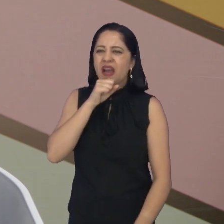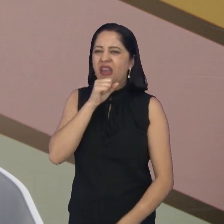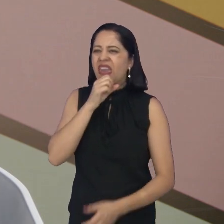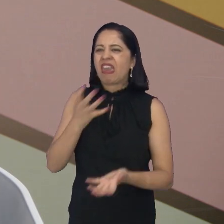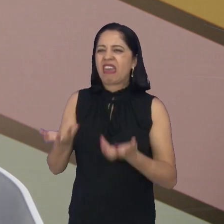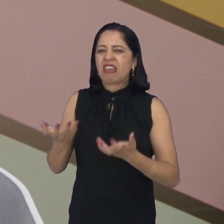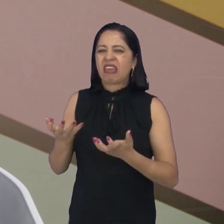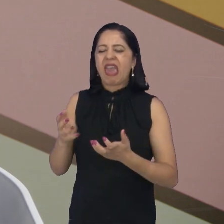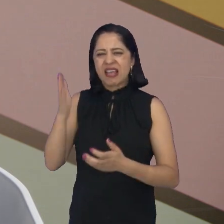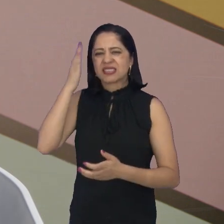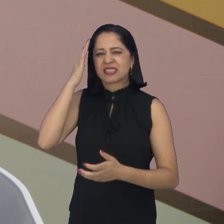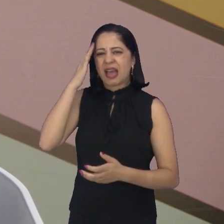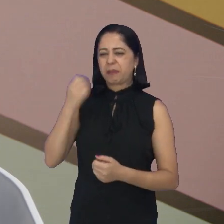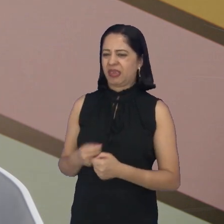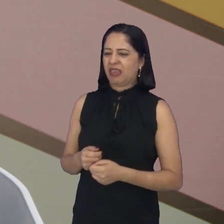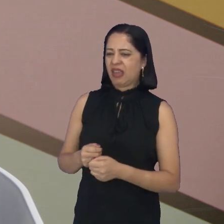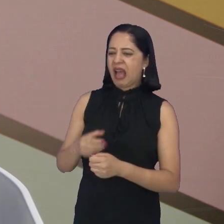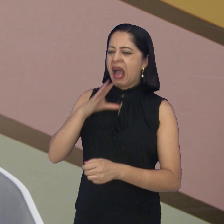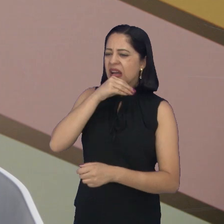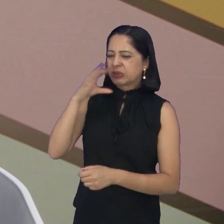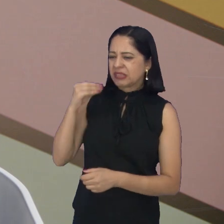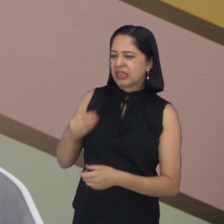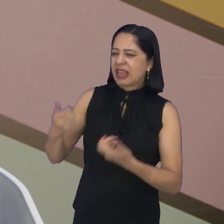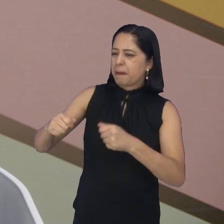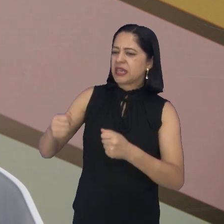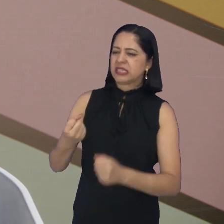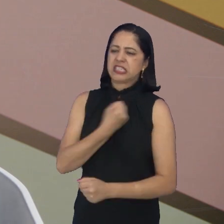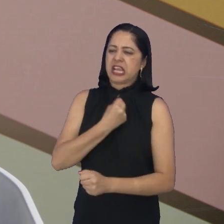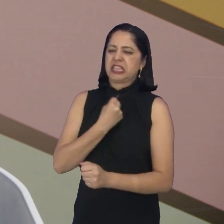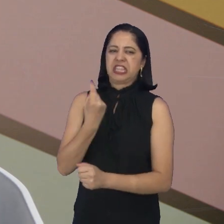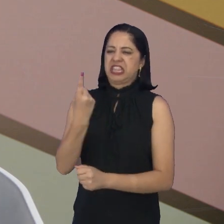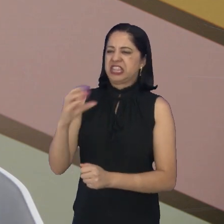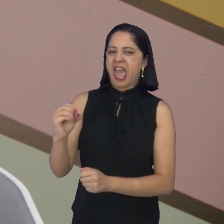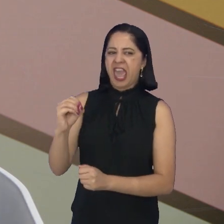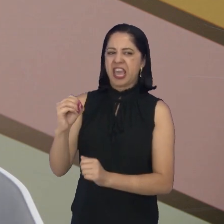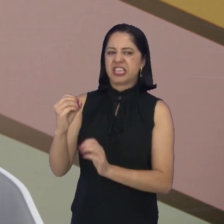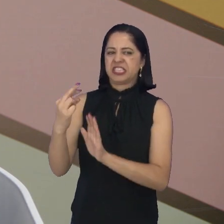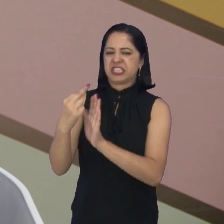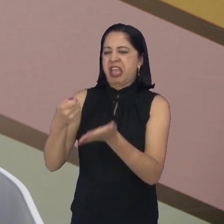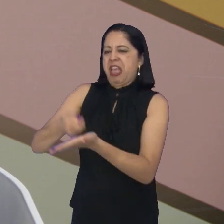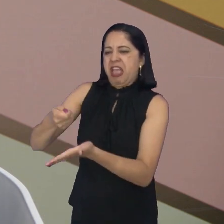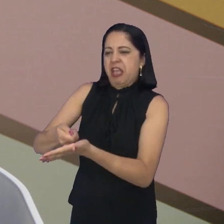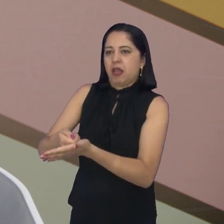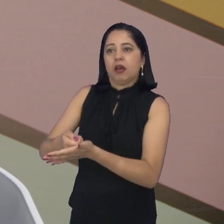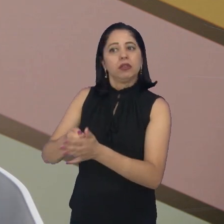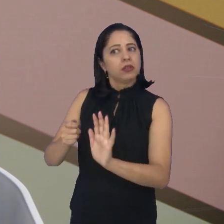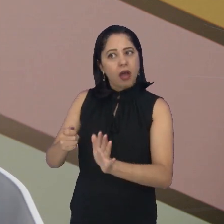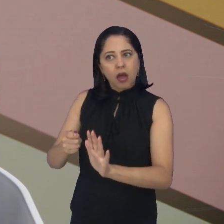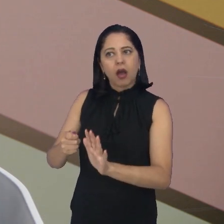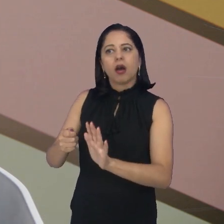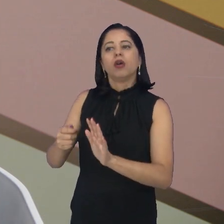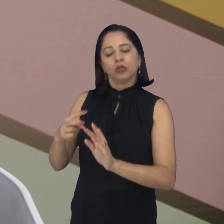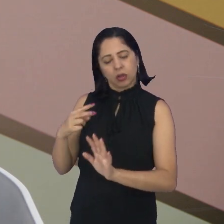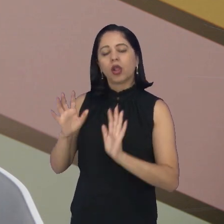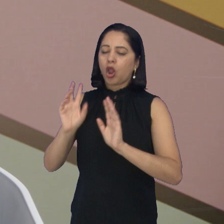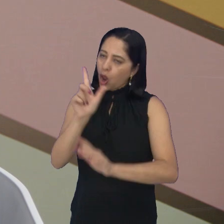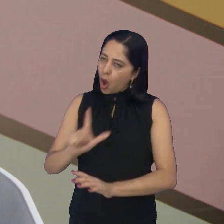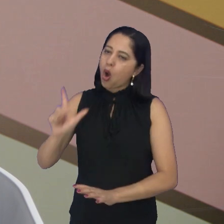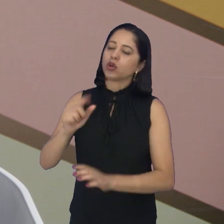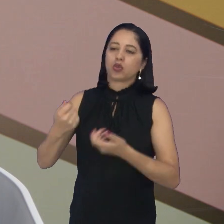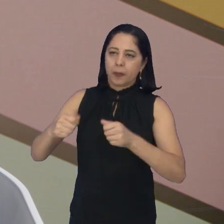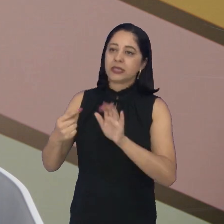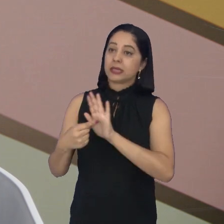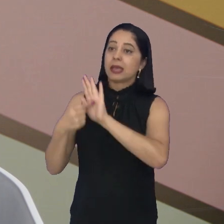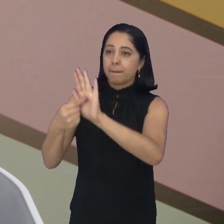os adolescentes, sabe? Precisa fazer isso, precisa tirar nota 10, precisa... Não que a gente não vai ensinar e mostrar os nossos valores, claro que isso